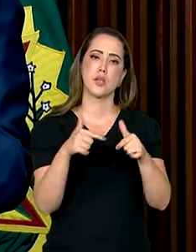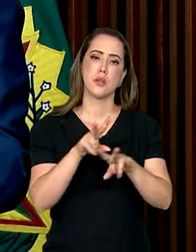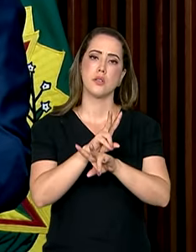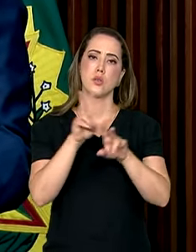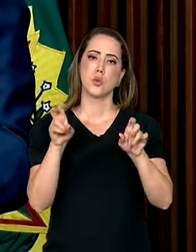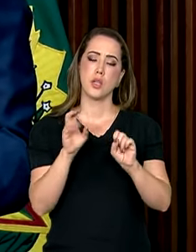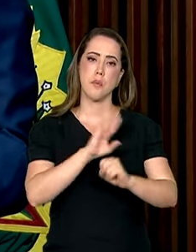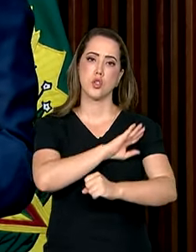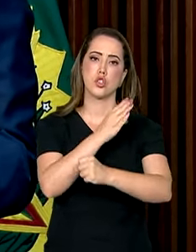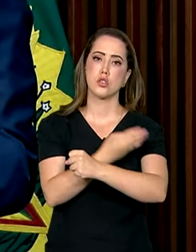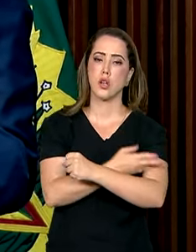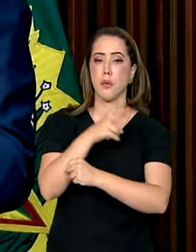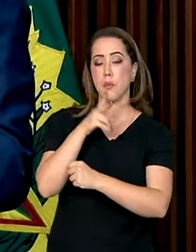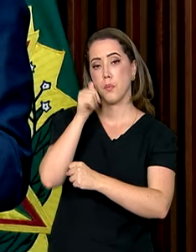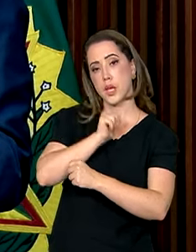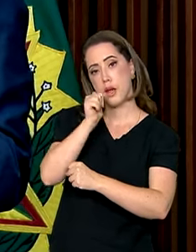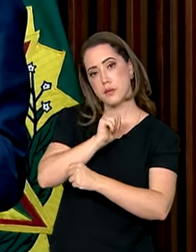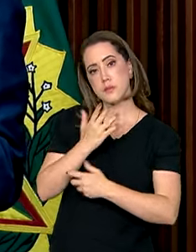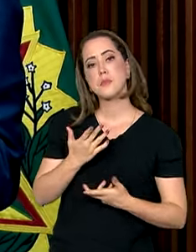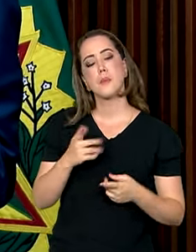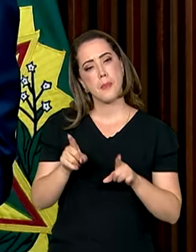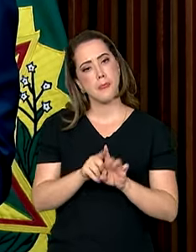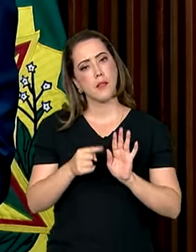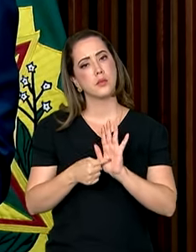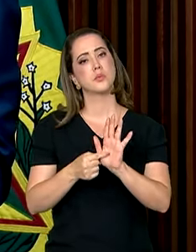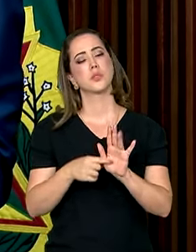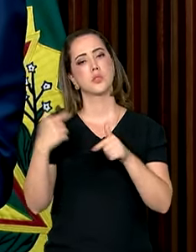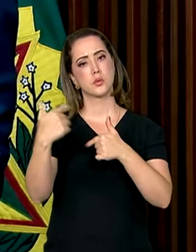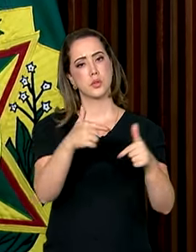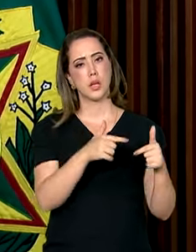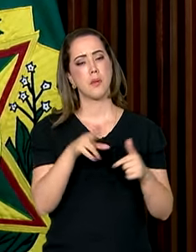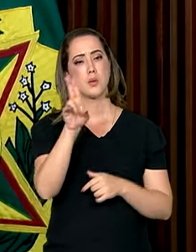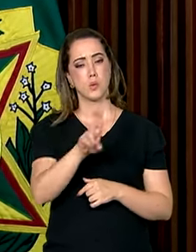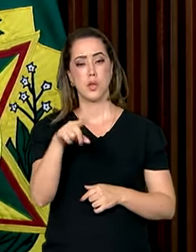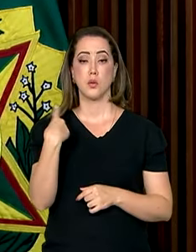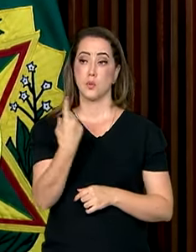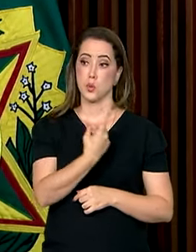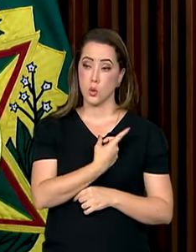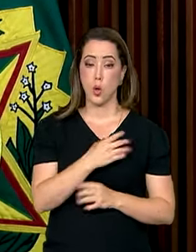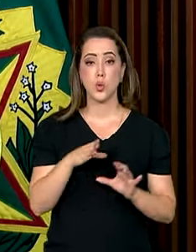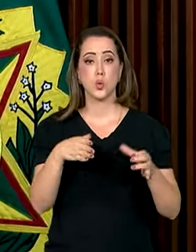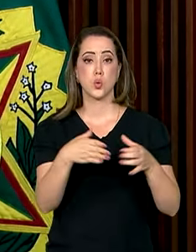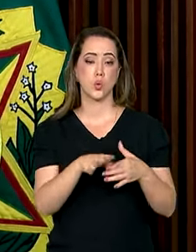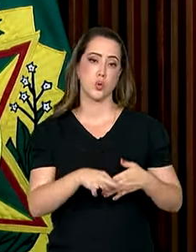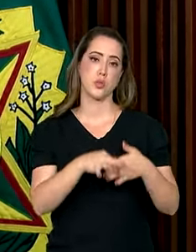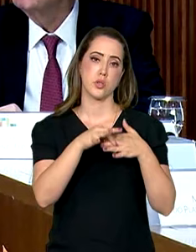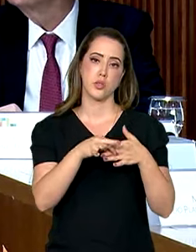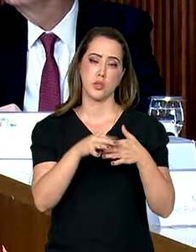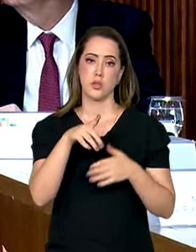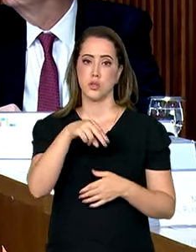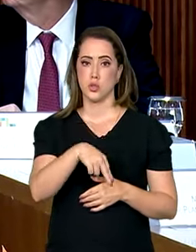empoderamento das mulheres implementando as decisões adotadas por todos nós na cúpula de líder de Nova